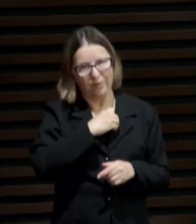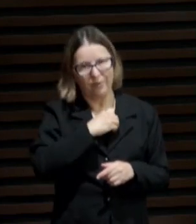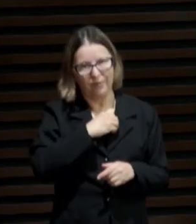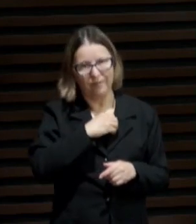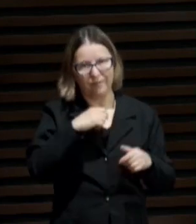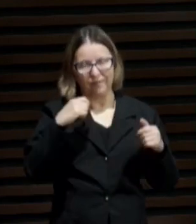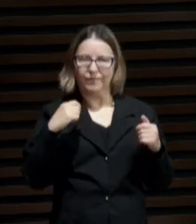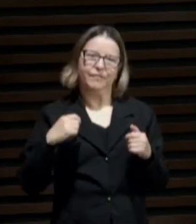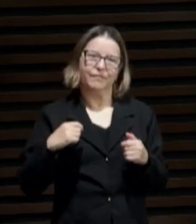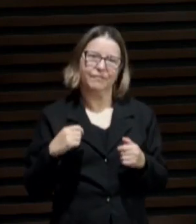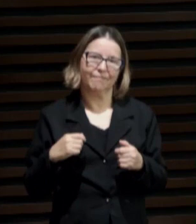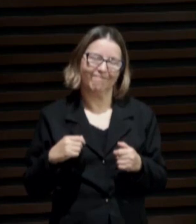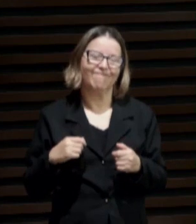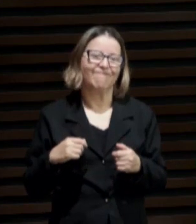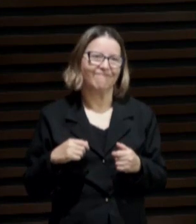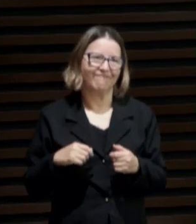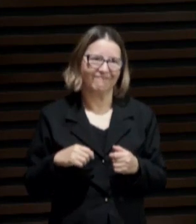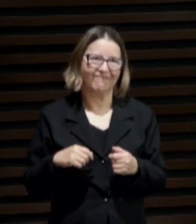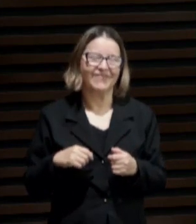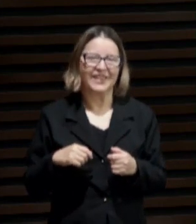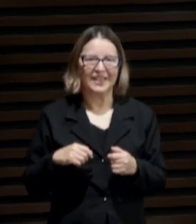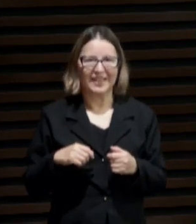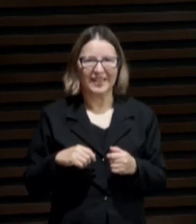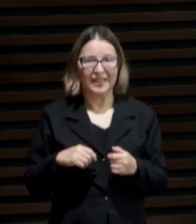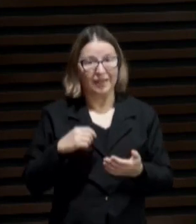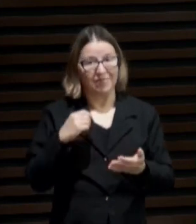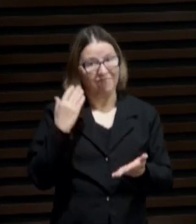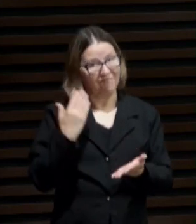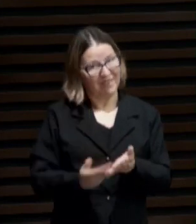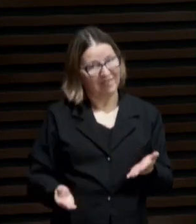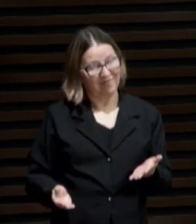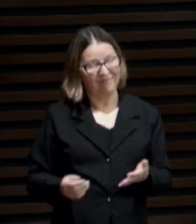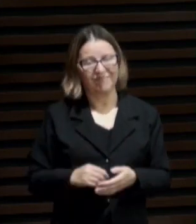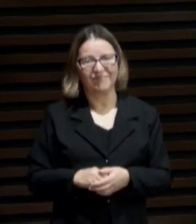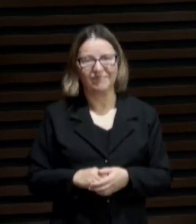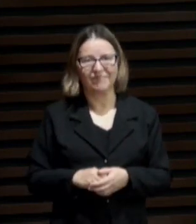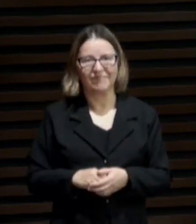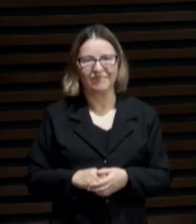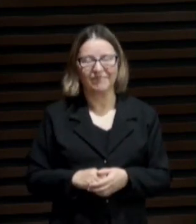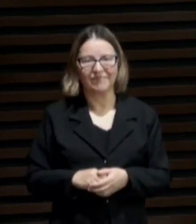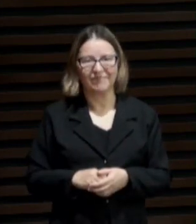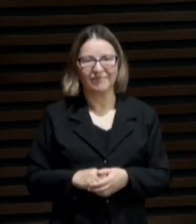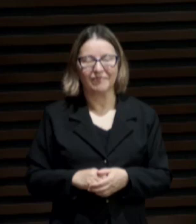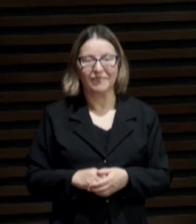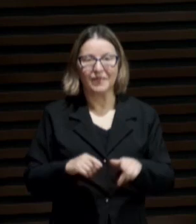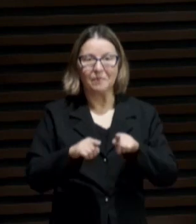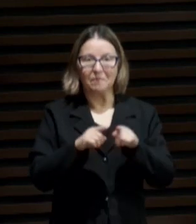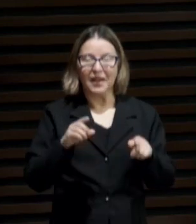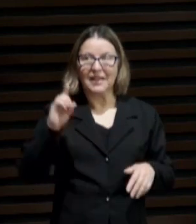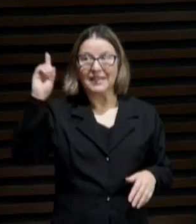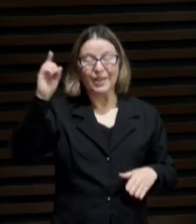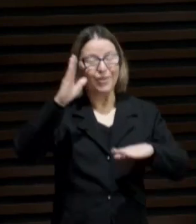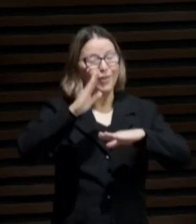Deus não perdeu a palavra dele. E com a palavra dele depois, ele vem atrás de Adão. Lembra?